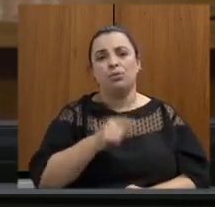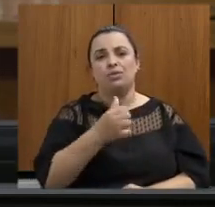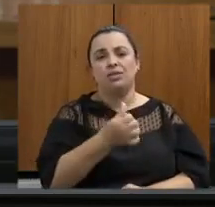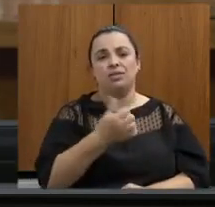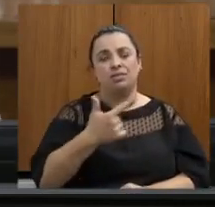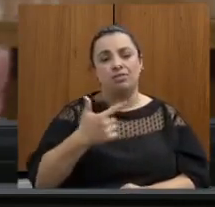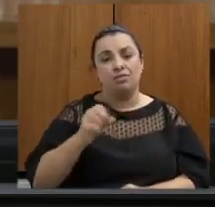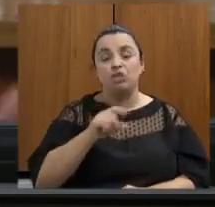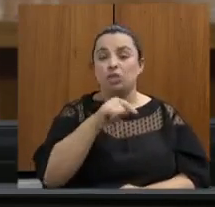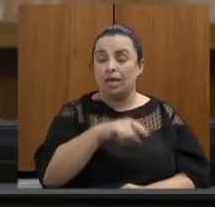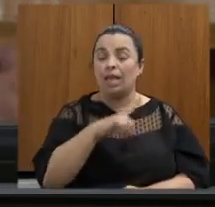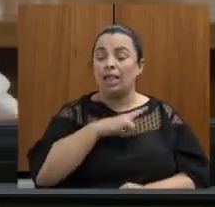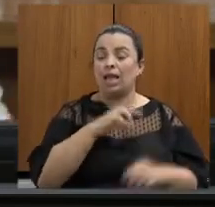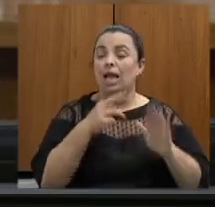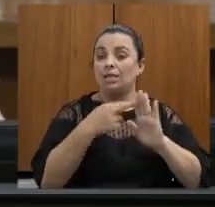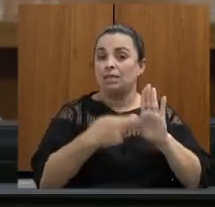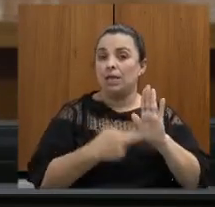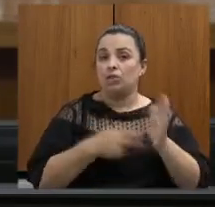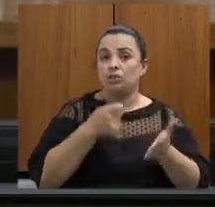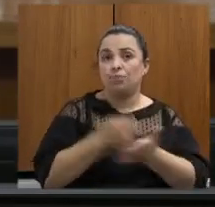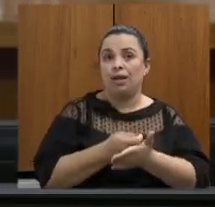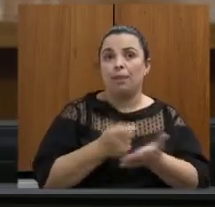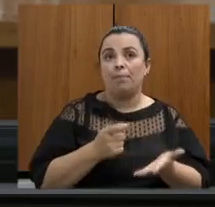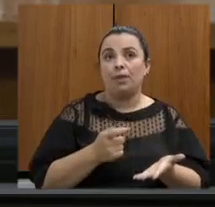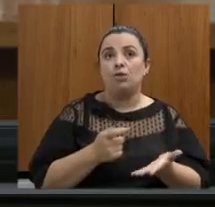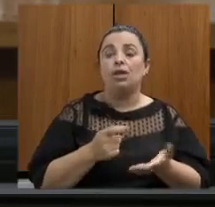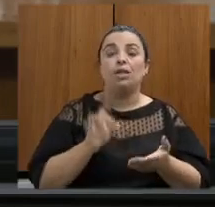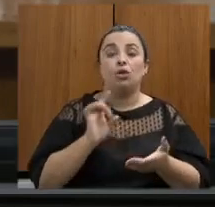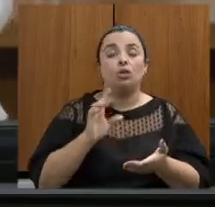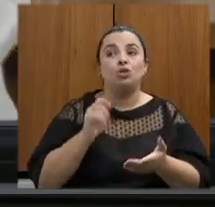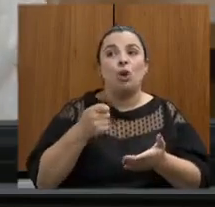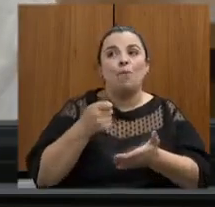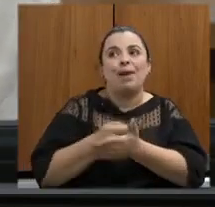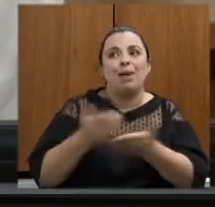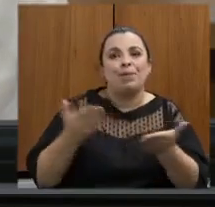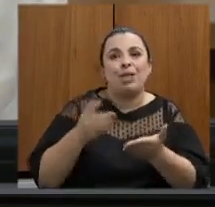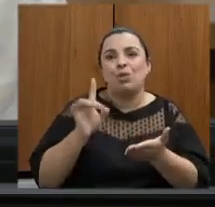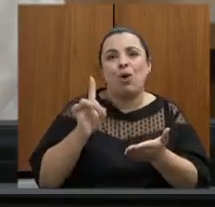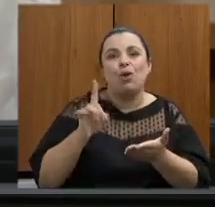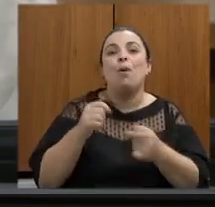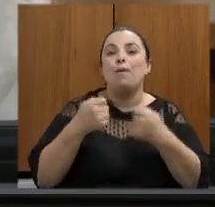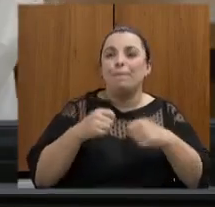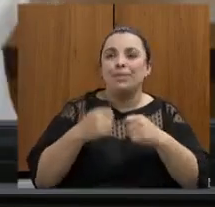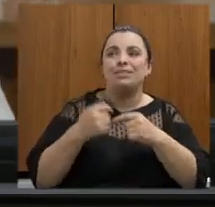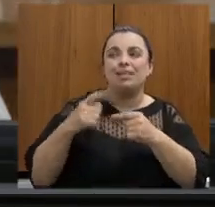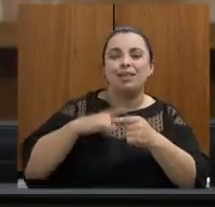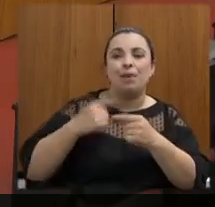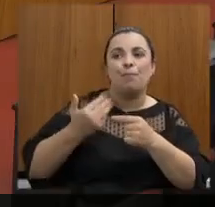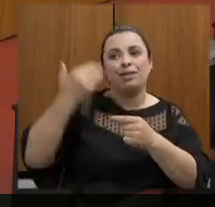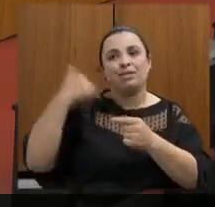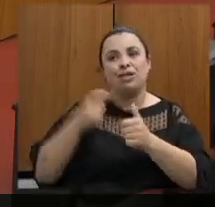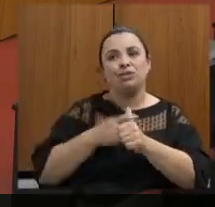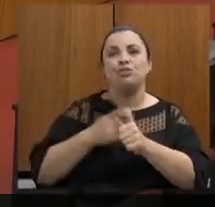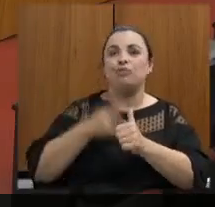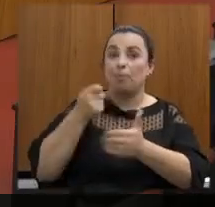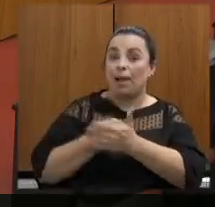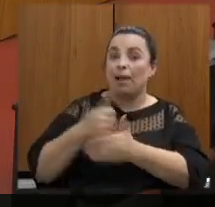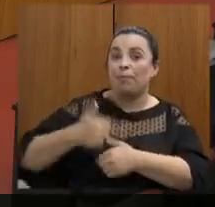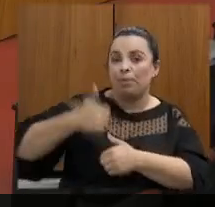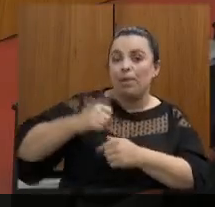pagamentos não se pode antecipar e fazer o pagamento das despesas desse governo a gente tem que pagar conforme a ordem cronológica obrigado